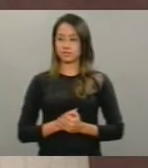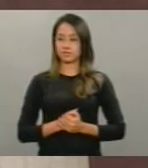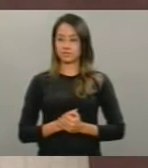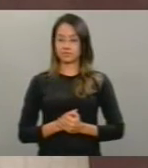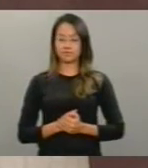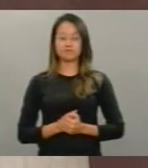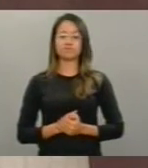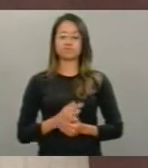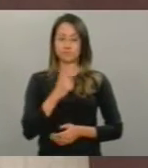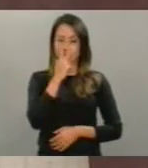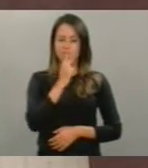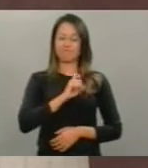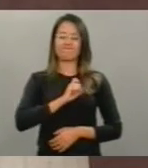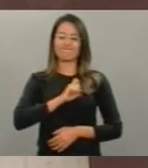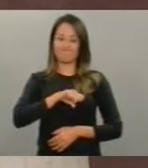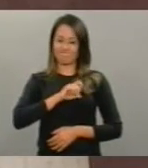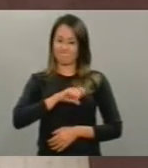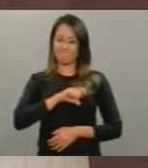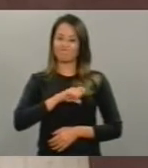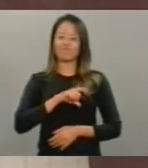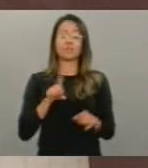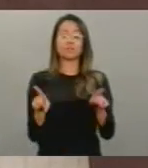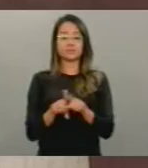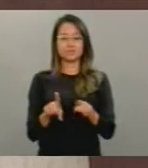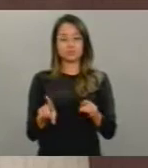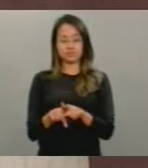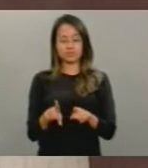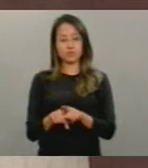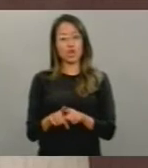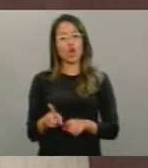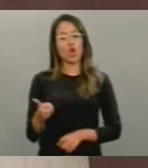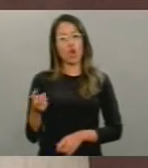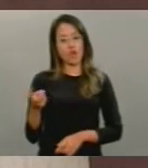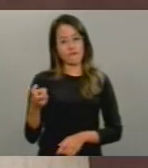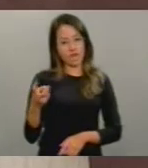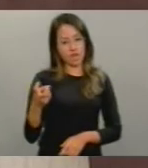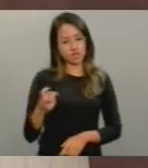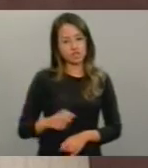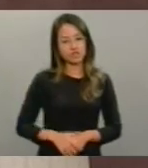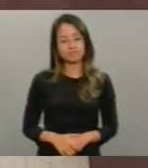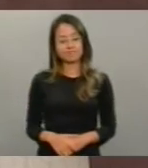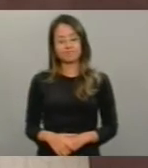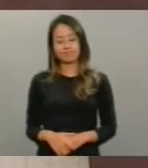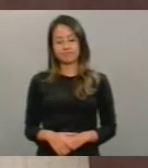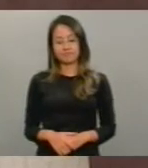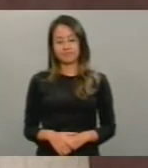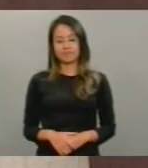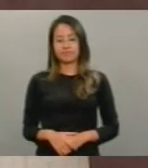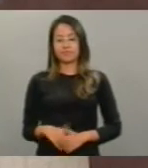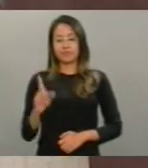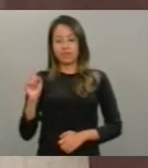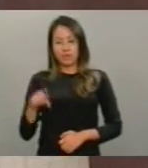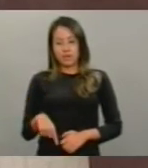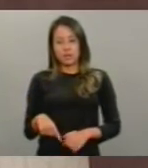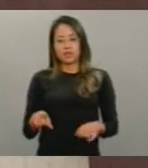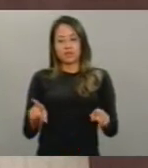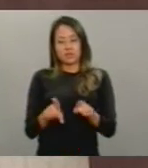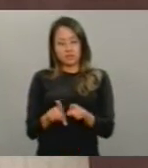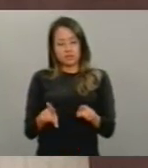perversa, repito, covarde, mas a mais visível